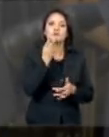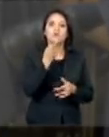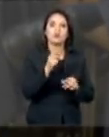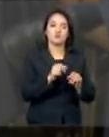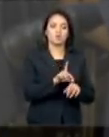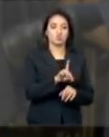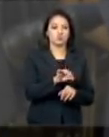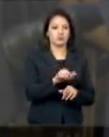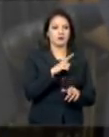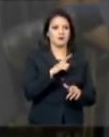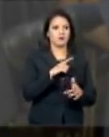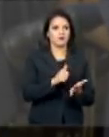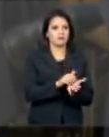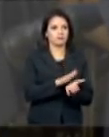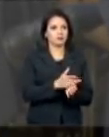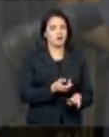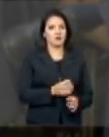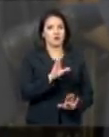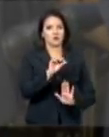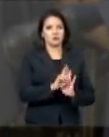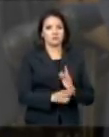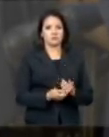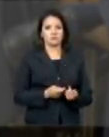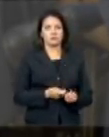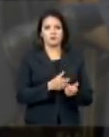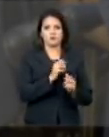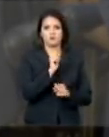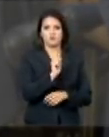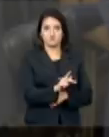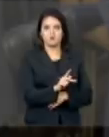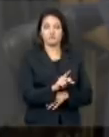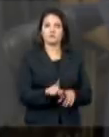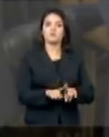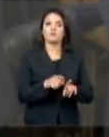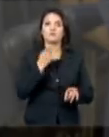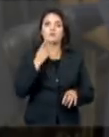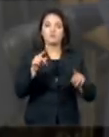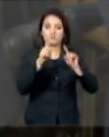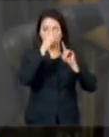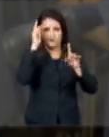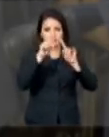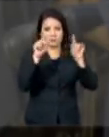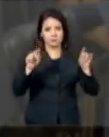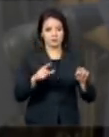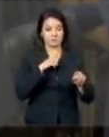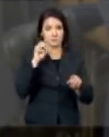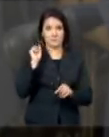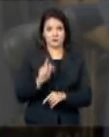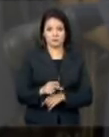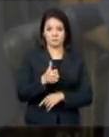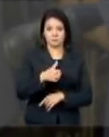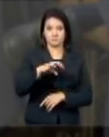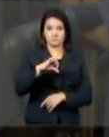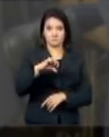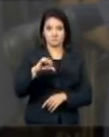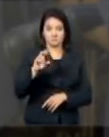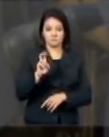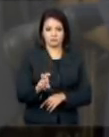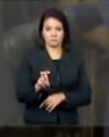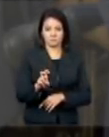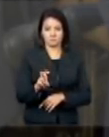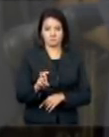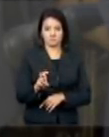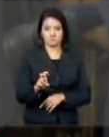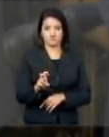anotando excelências que este servidor que se aposentou em 1995 o seu